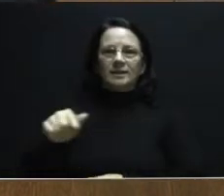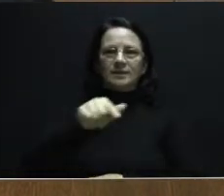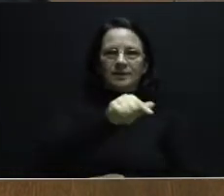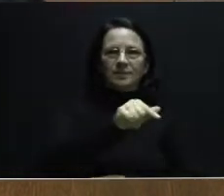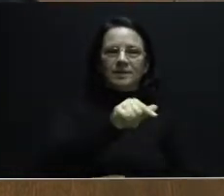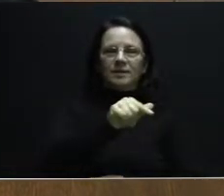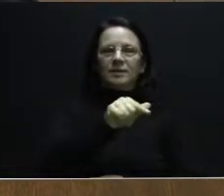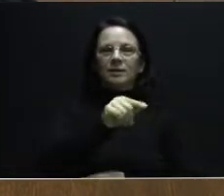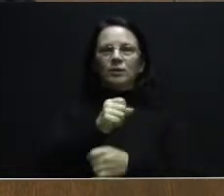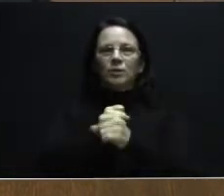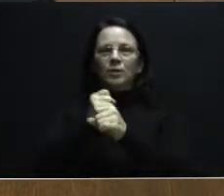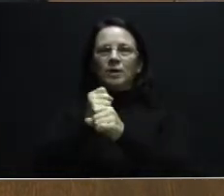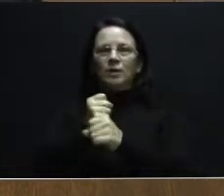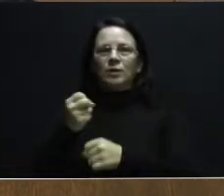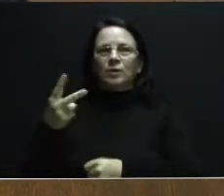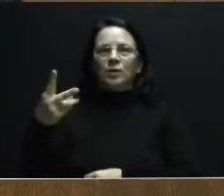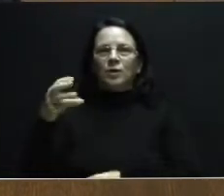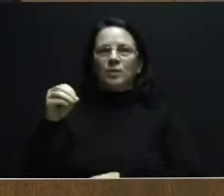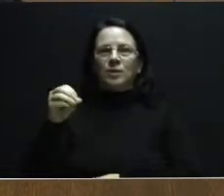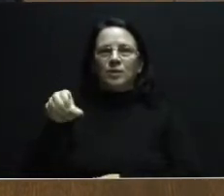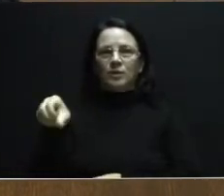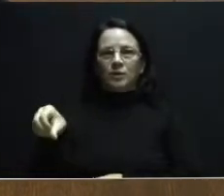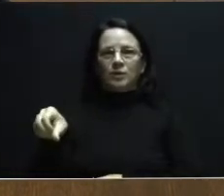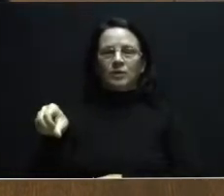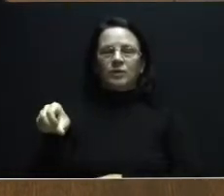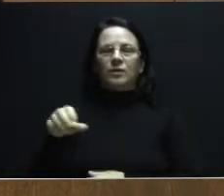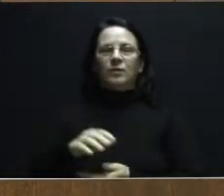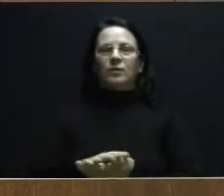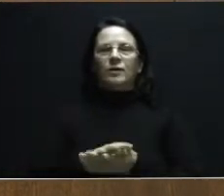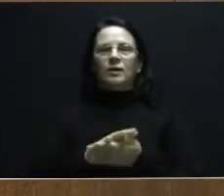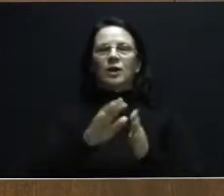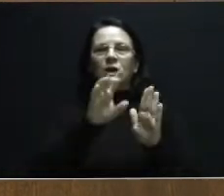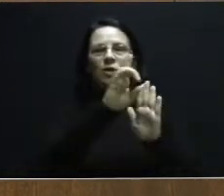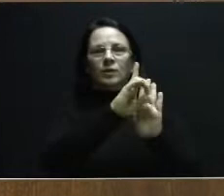em 2019, em cumprimento ao Decreto Legislativo número